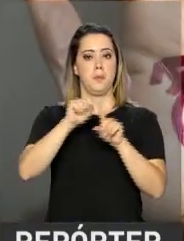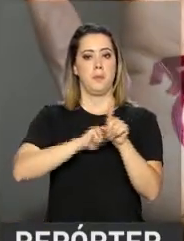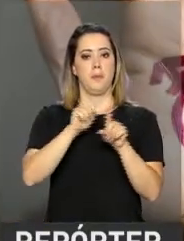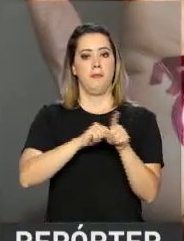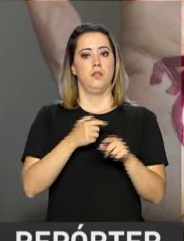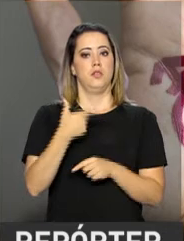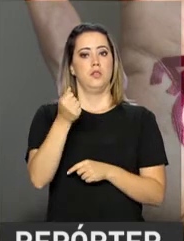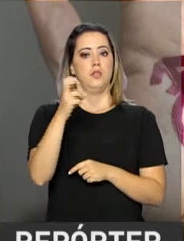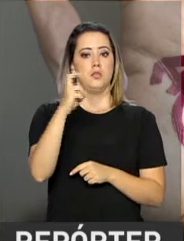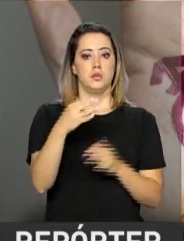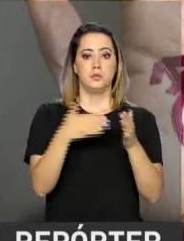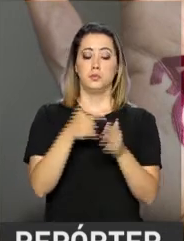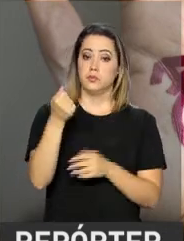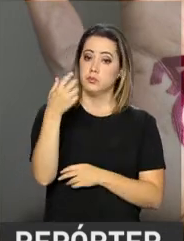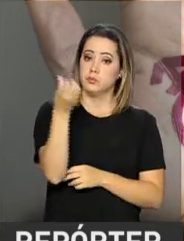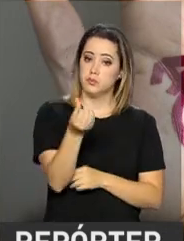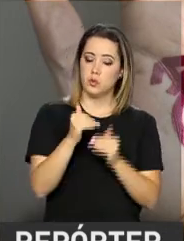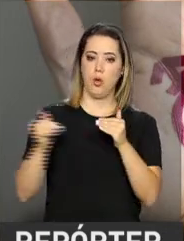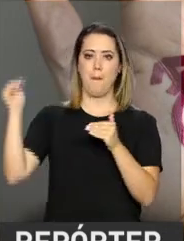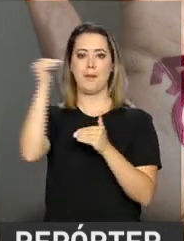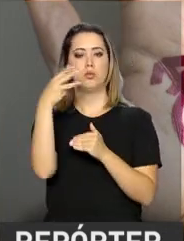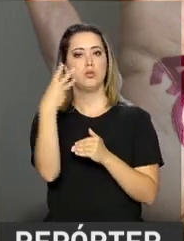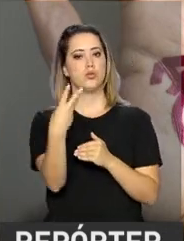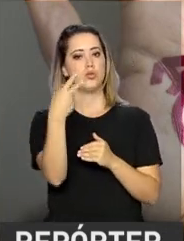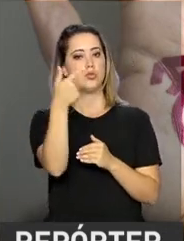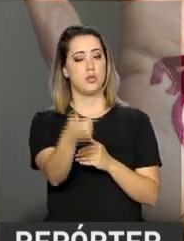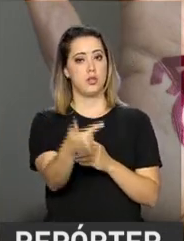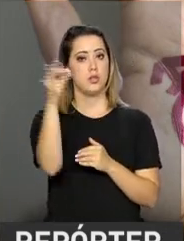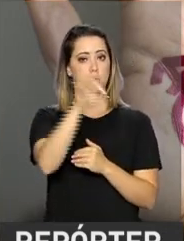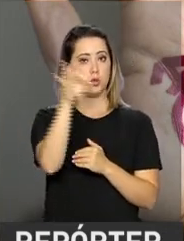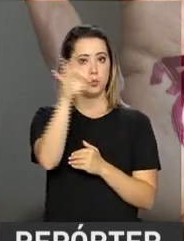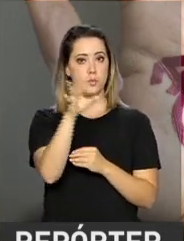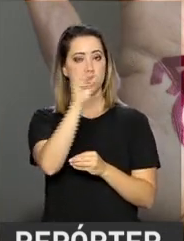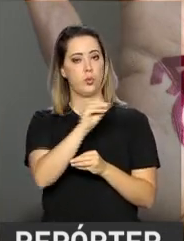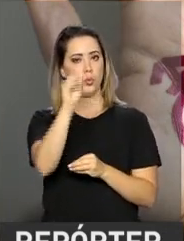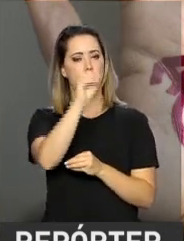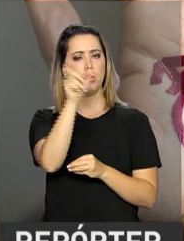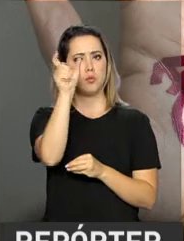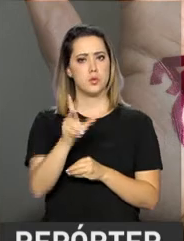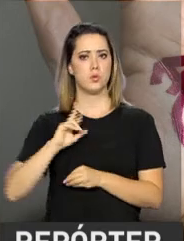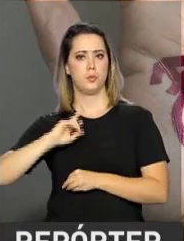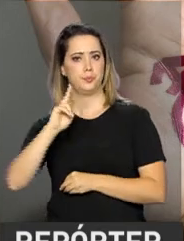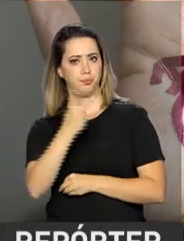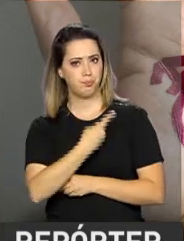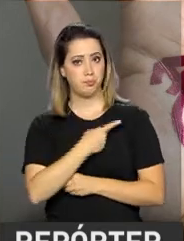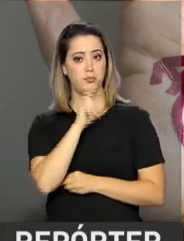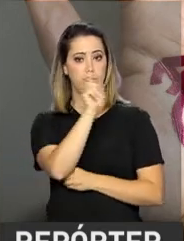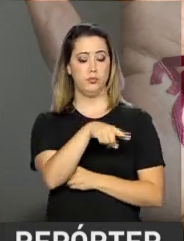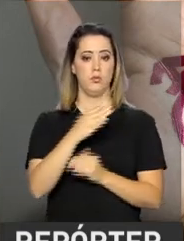2016 foi registrado um aumento de 32% nos atendimentos ambulatoriais para esses pacientes